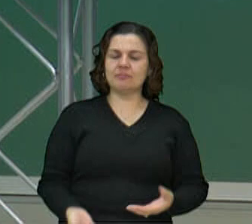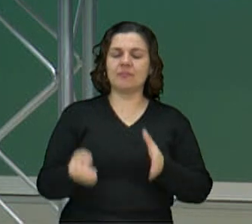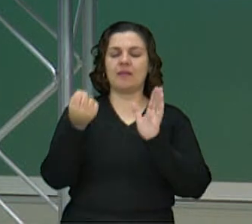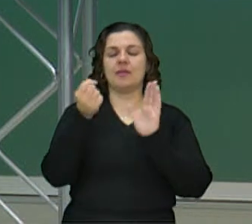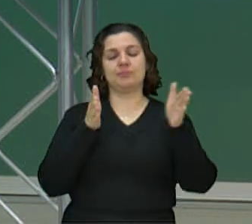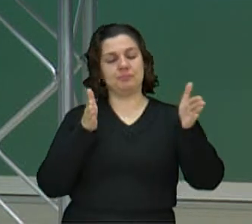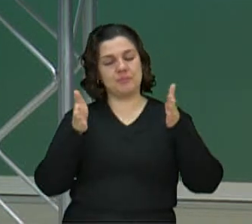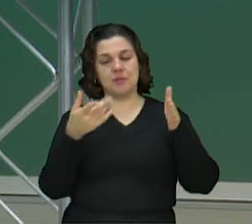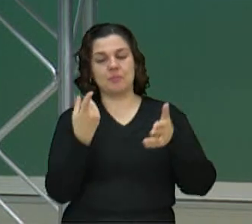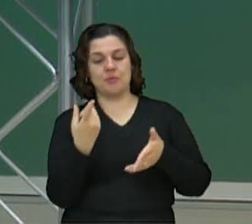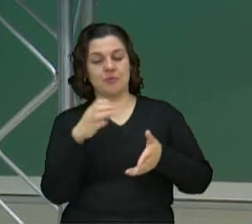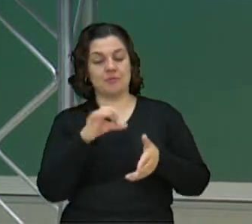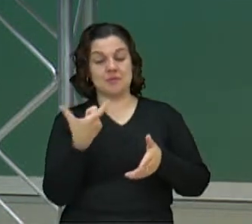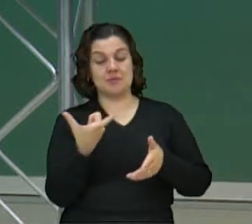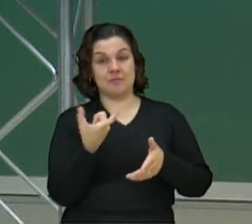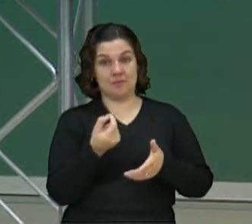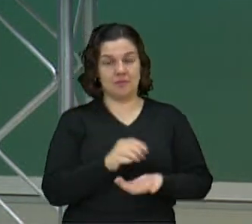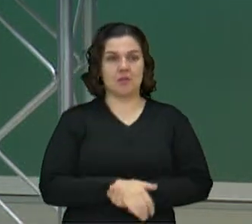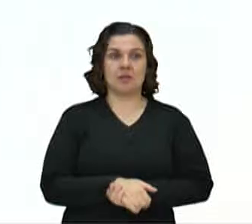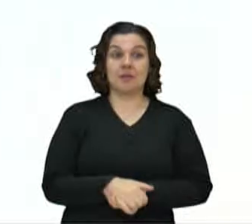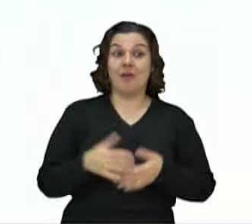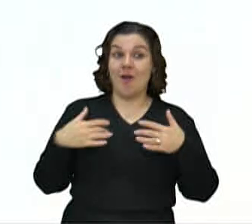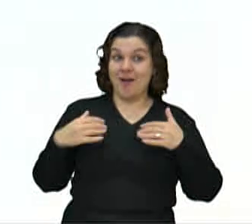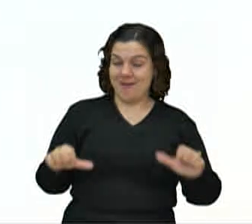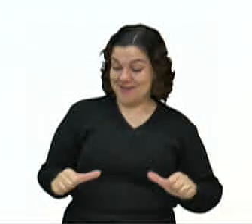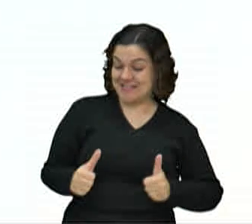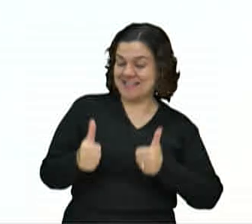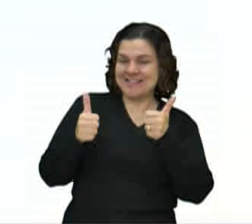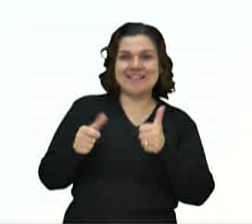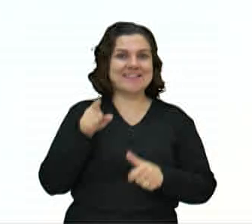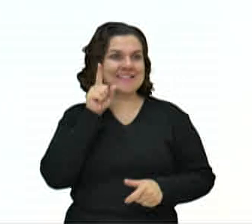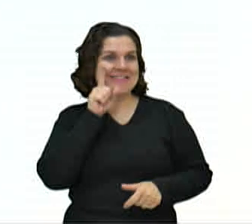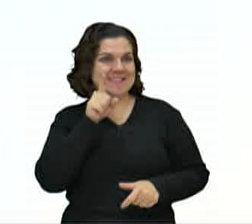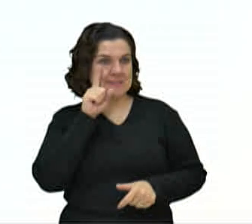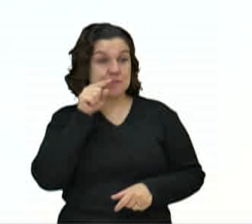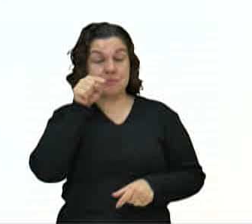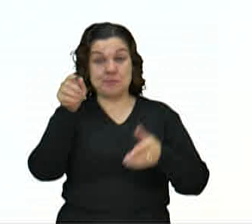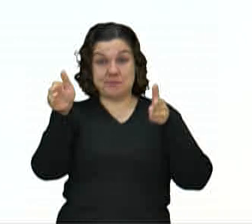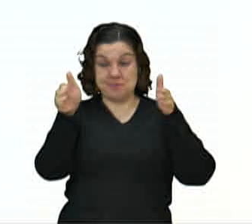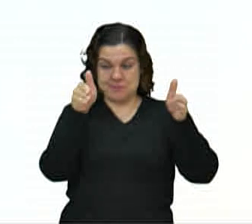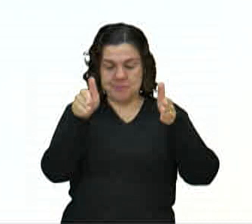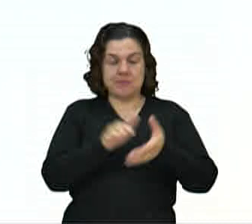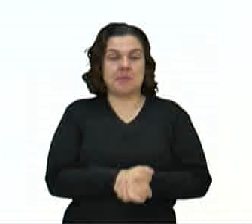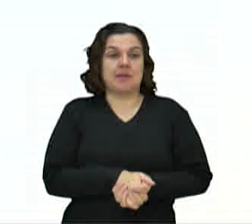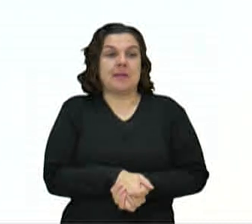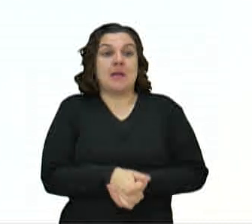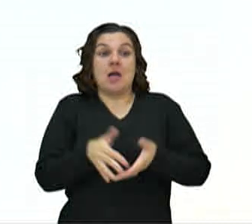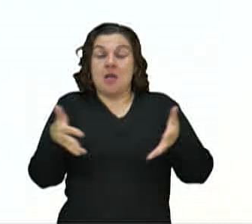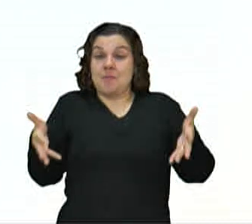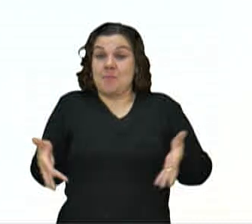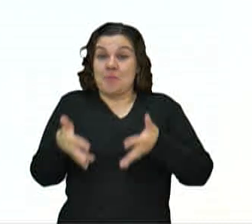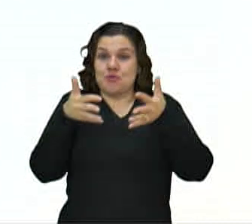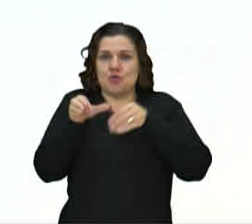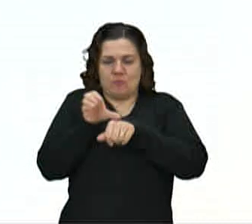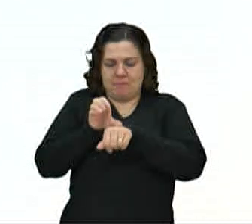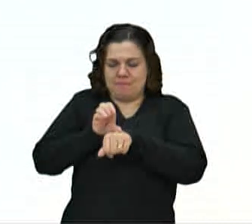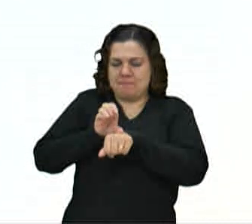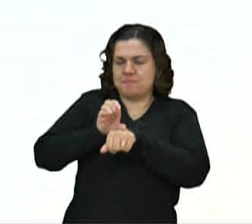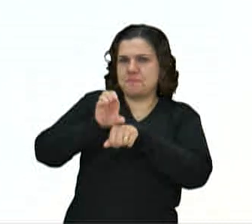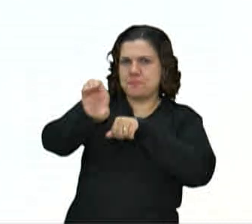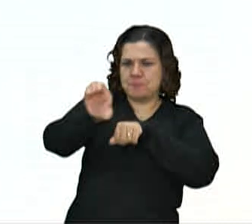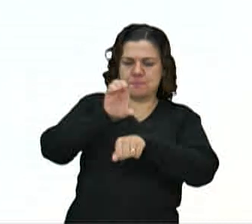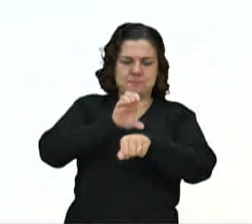década de 1920, o otimismo nos Estados Unidos, nesses anos 1920,